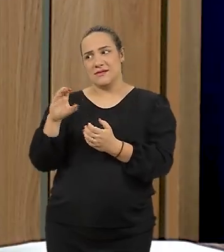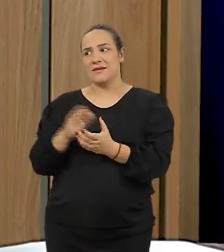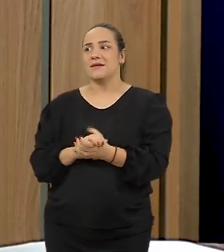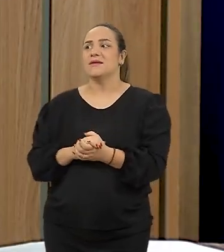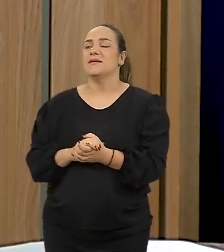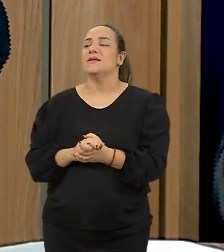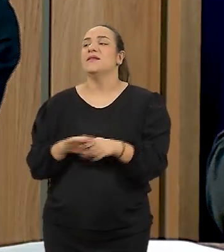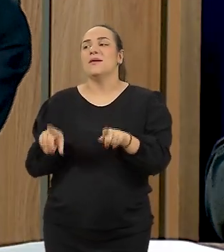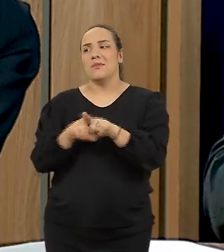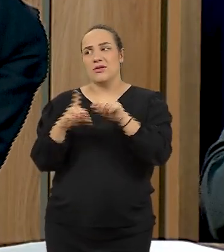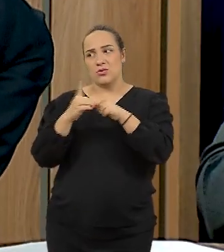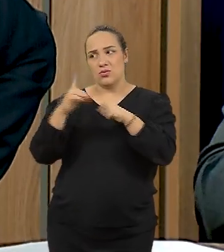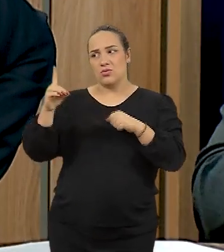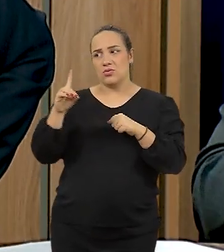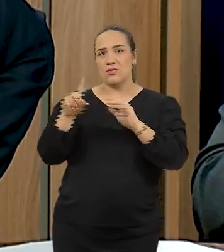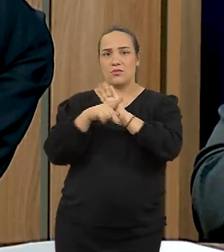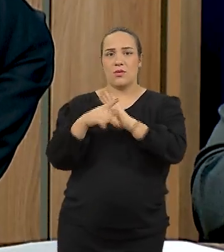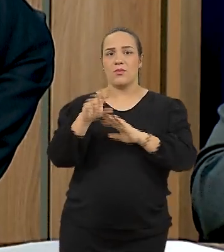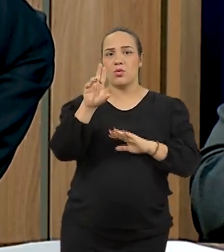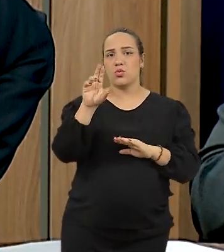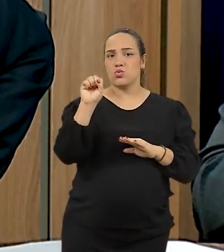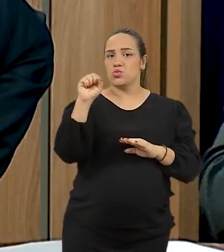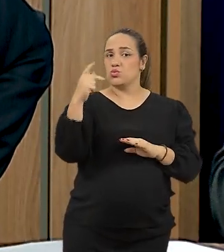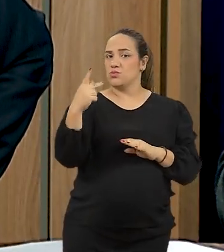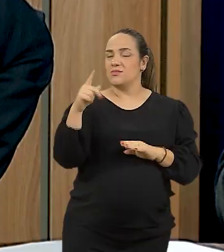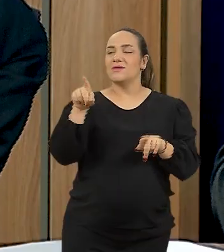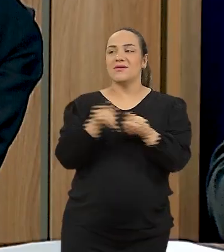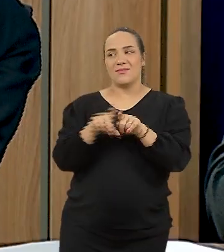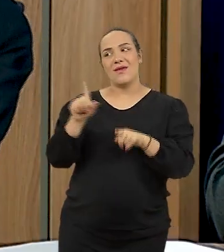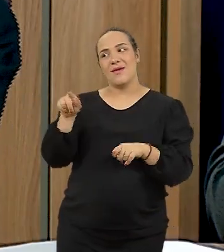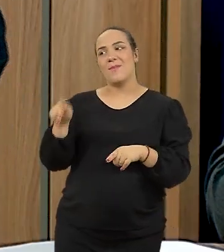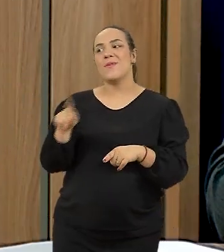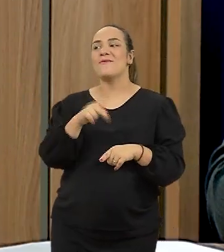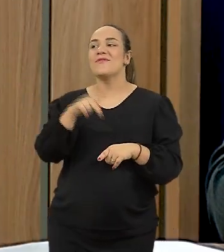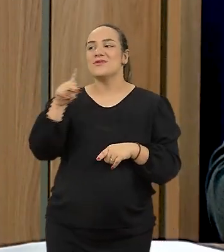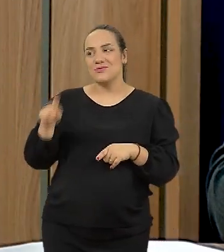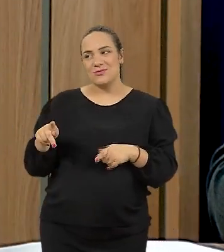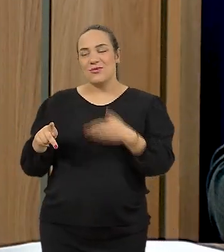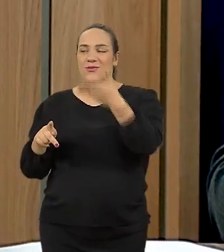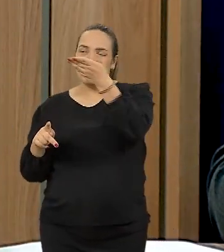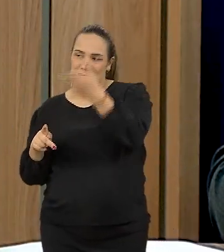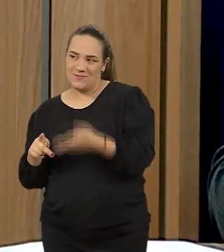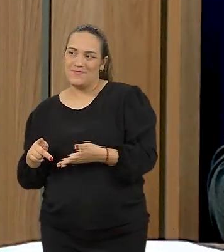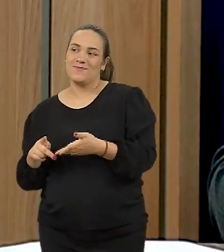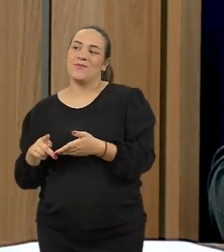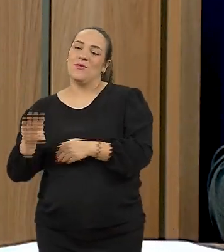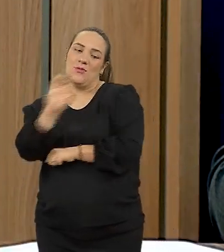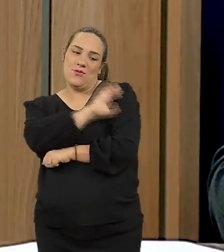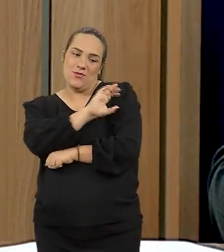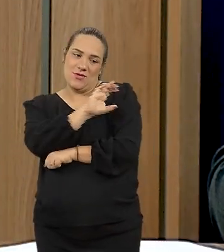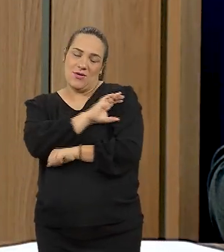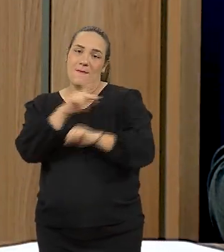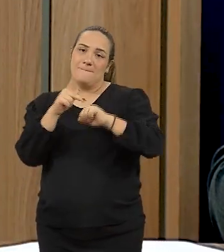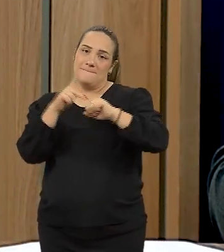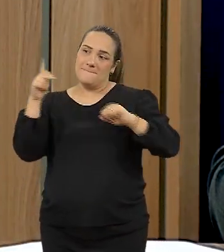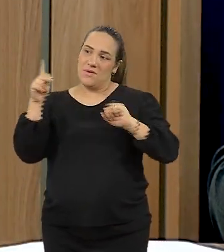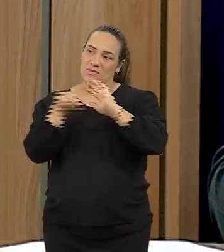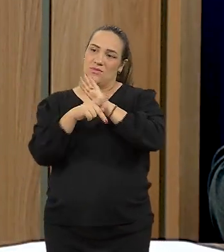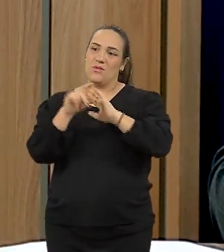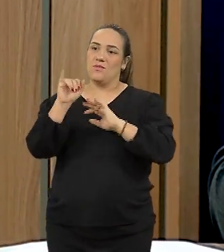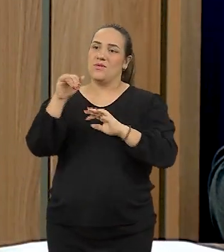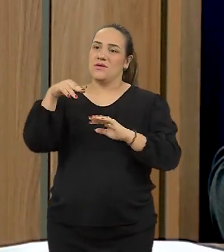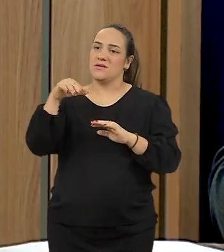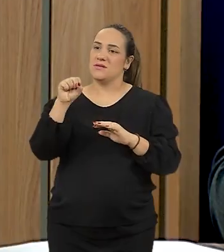doutor pela USP, e também tem uma vida docente dedicada, é coordenador da pós-graduação